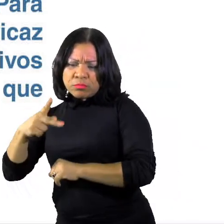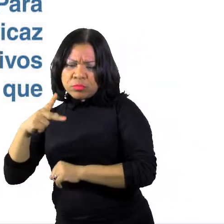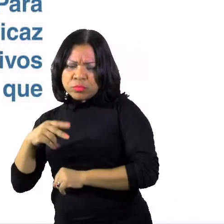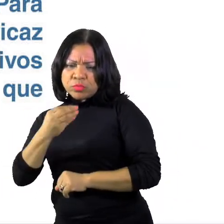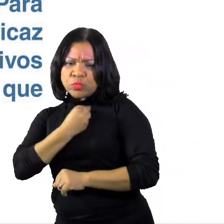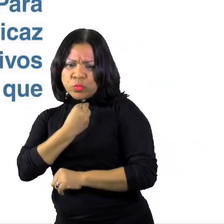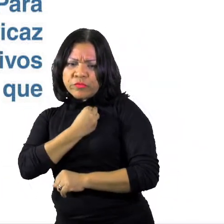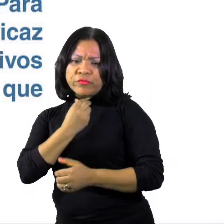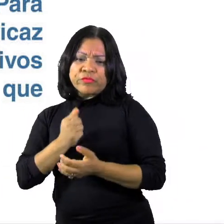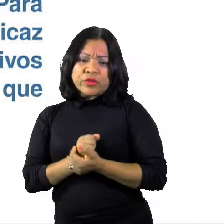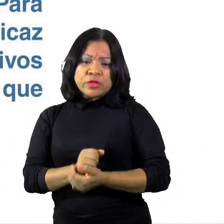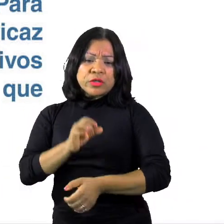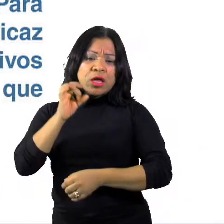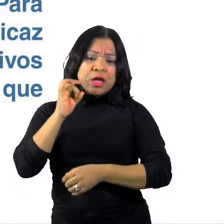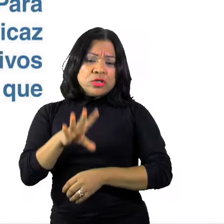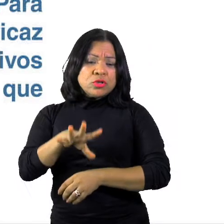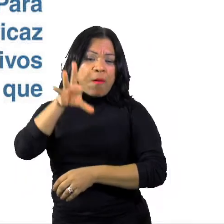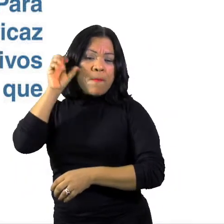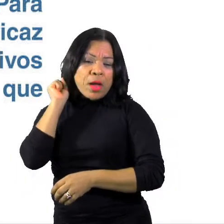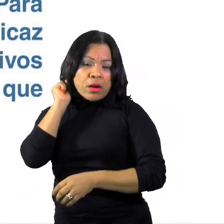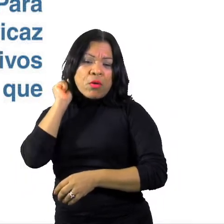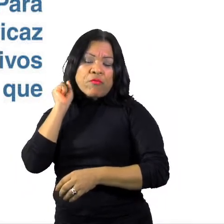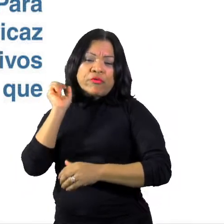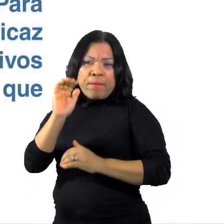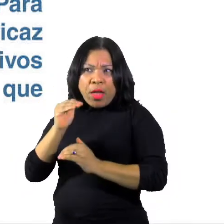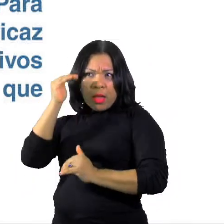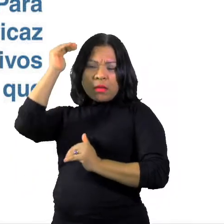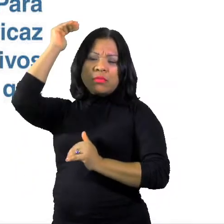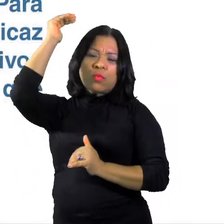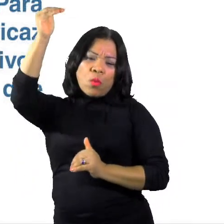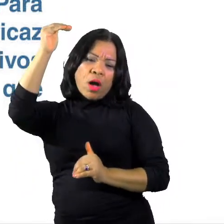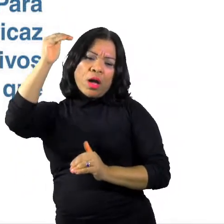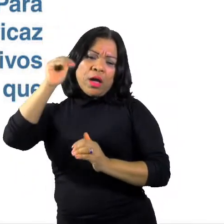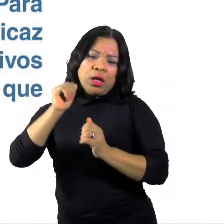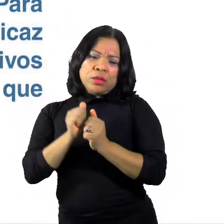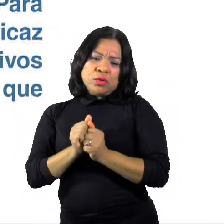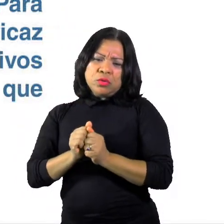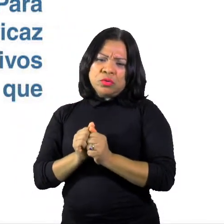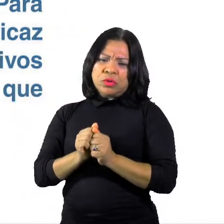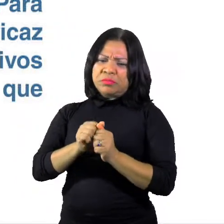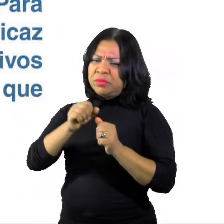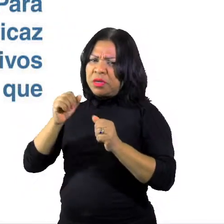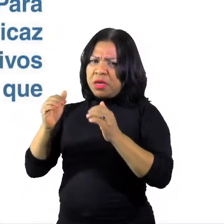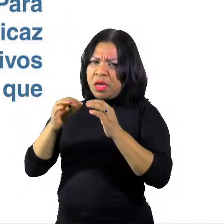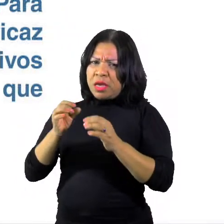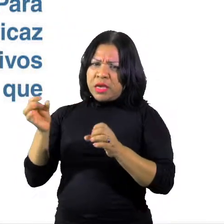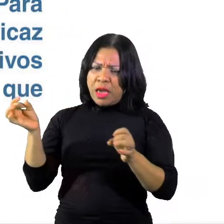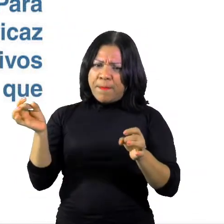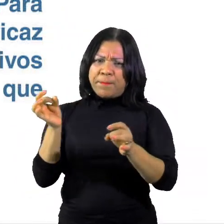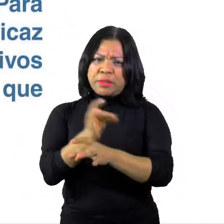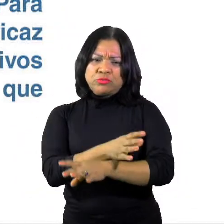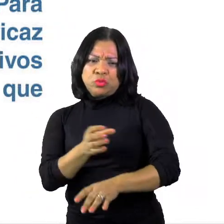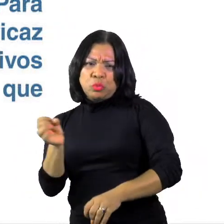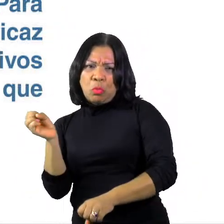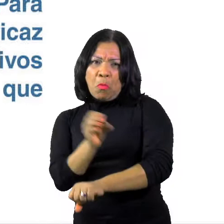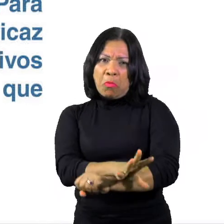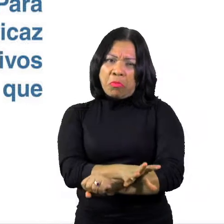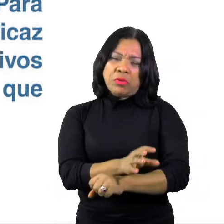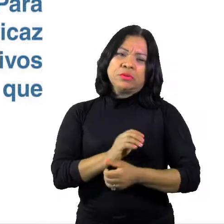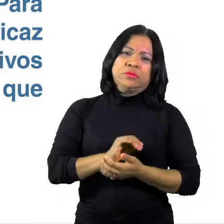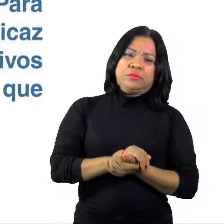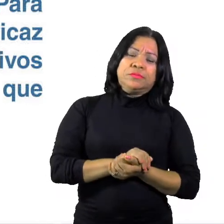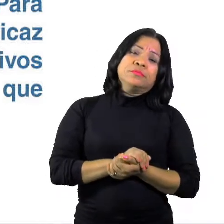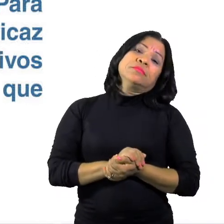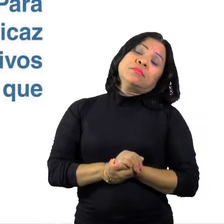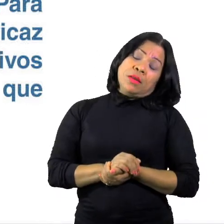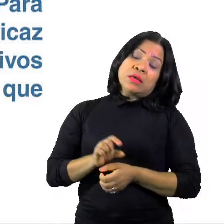apenas para que passem a ouvir mais os adultos e deixem de ser tão desobedientes? Para alguns, essa seria uma